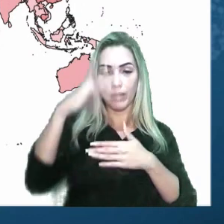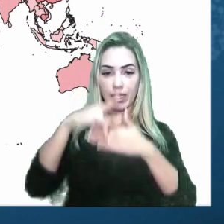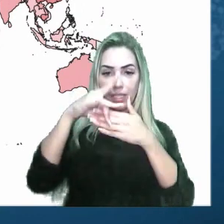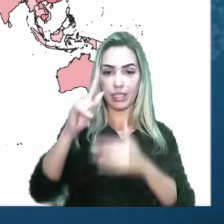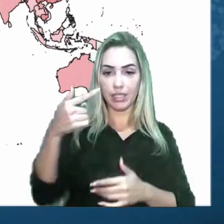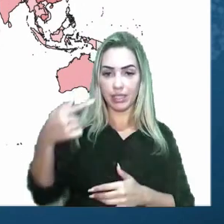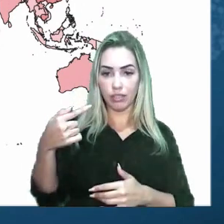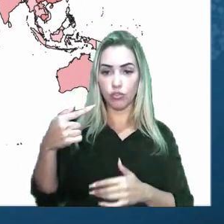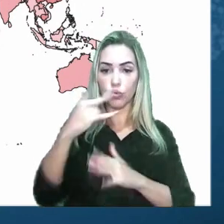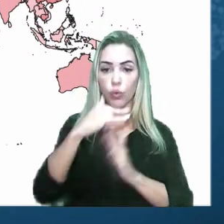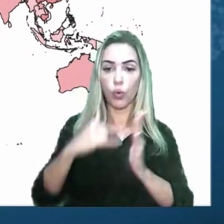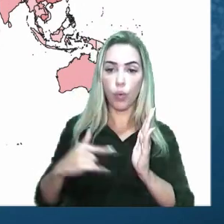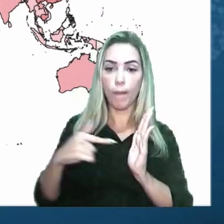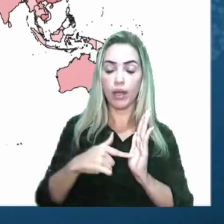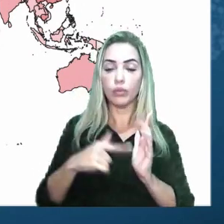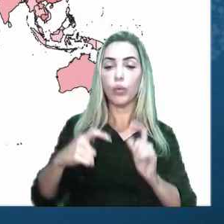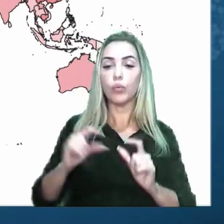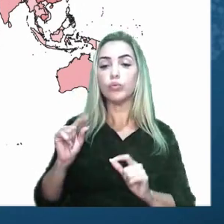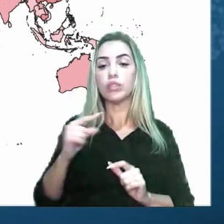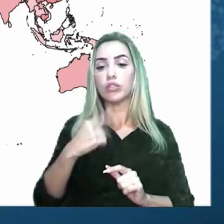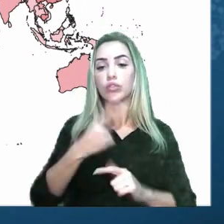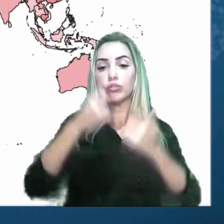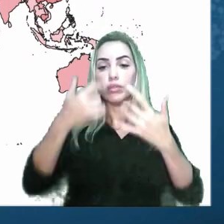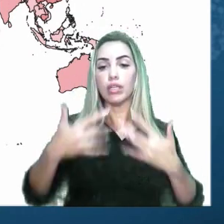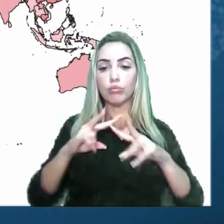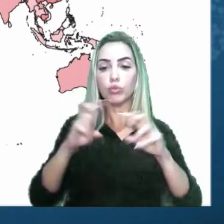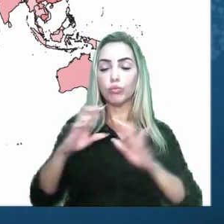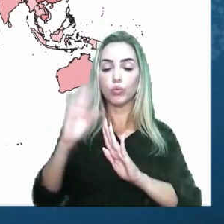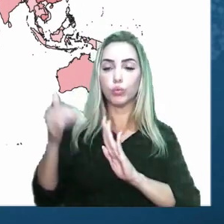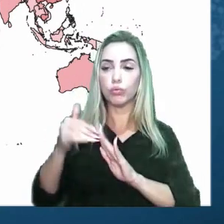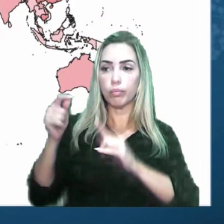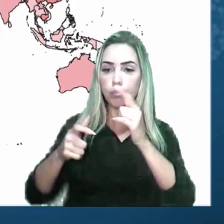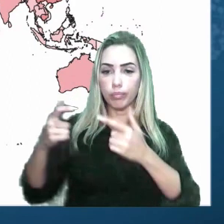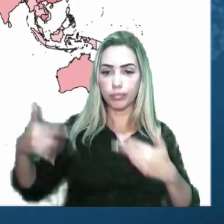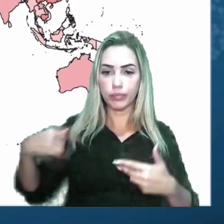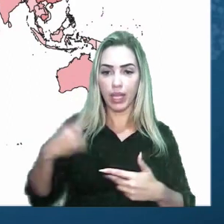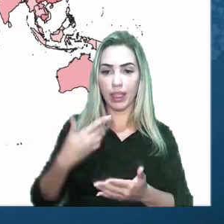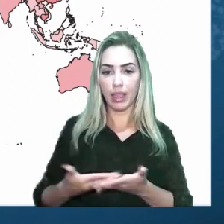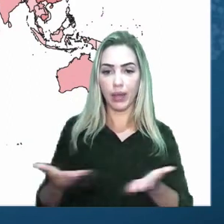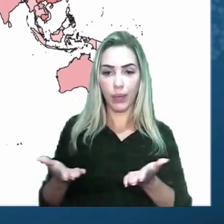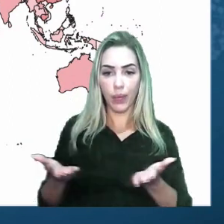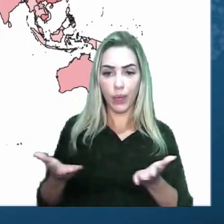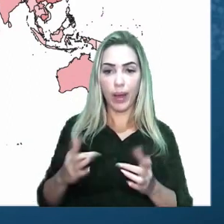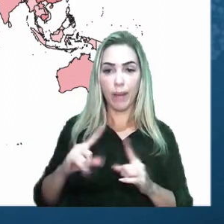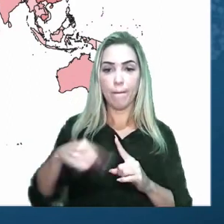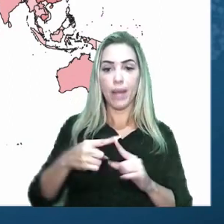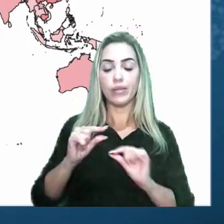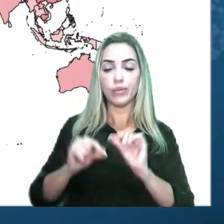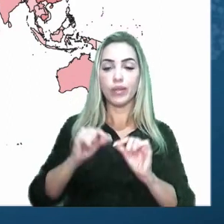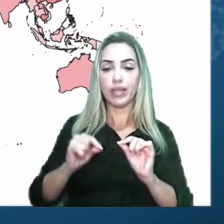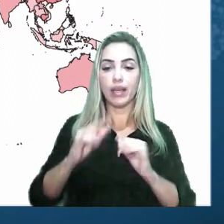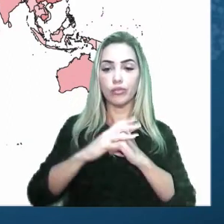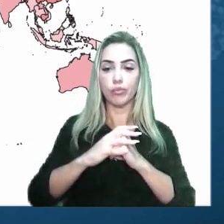um documento onde nós falamos sobre tudo isso que a gente já versou até agora, mas a desburocratização